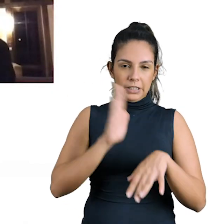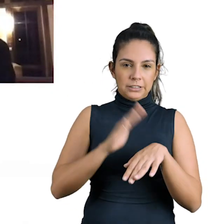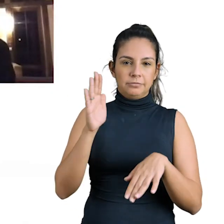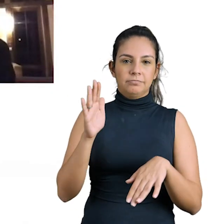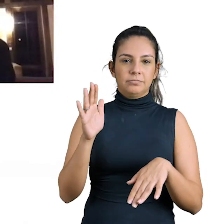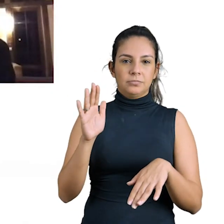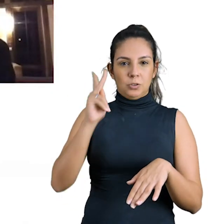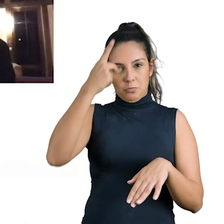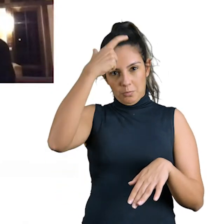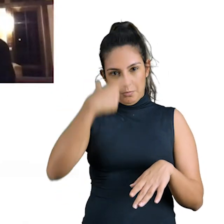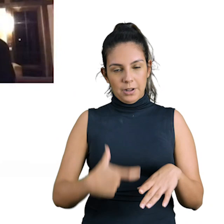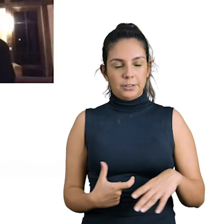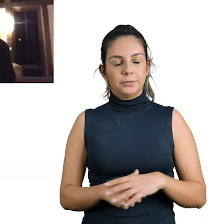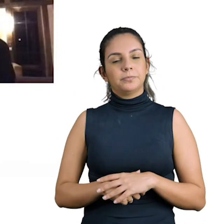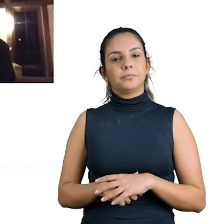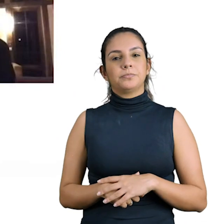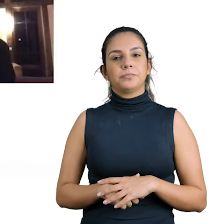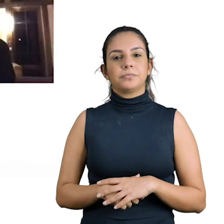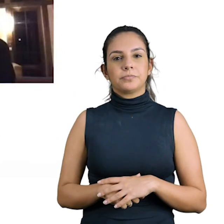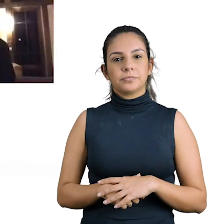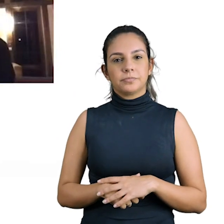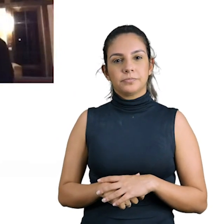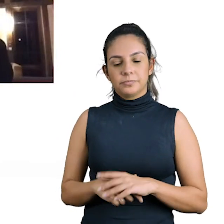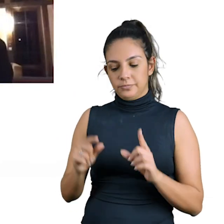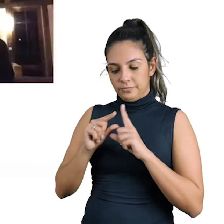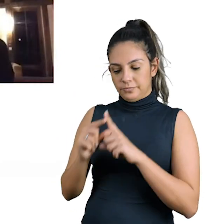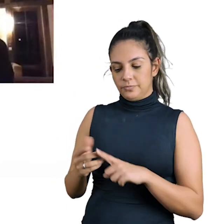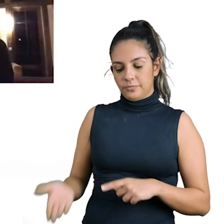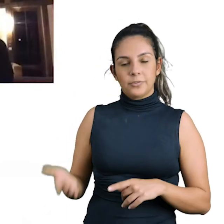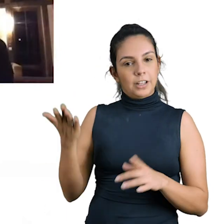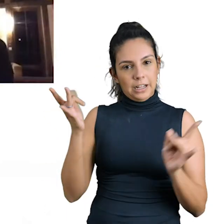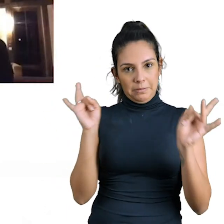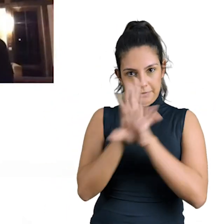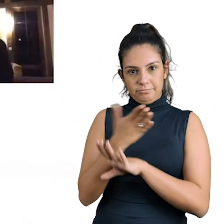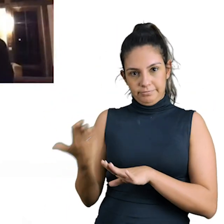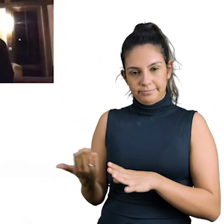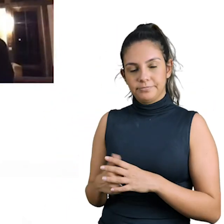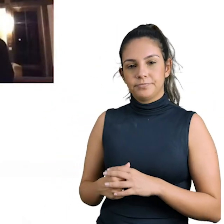mais de humanidade. E eu queria passar a palavra para você encerrar.